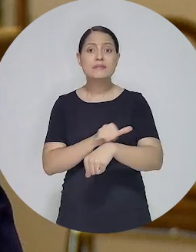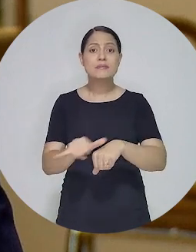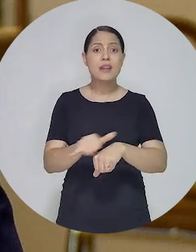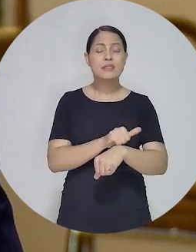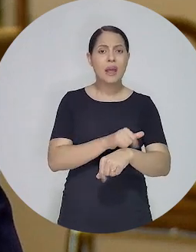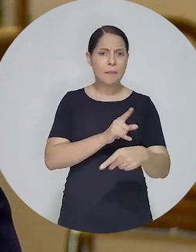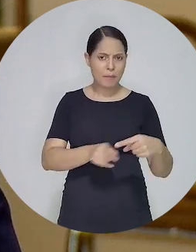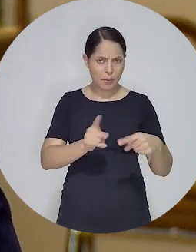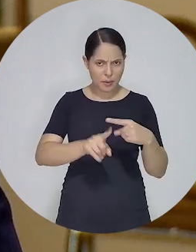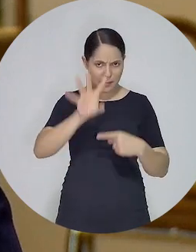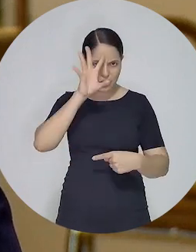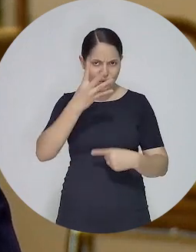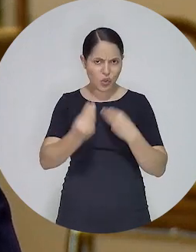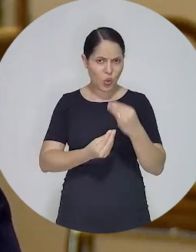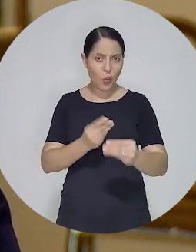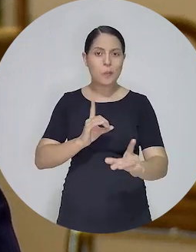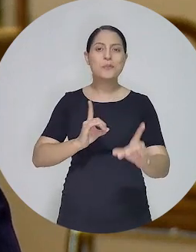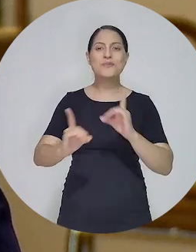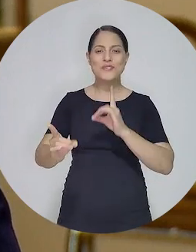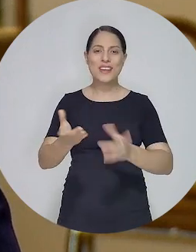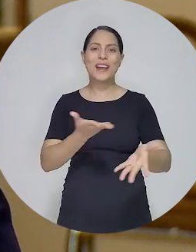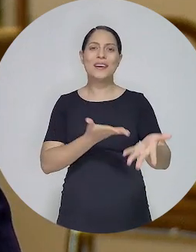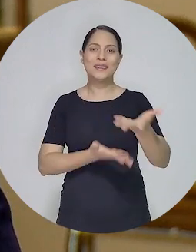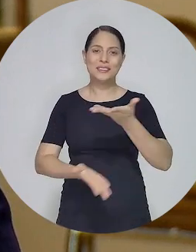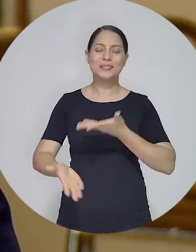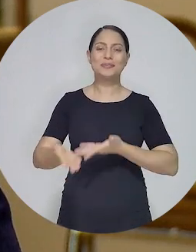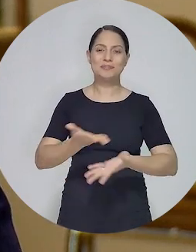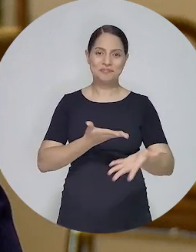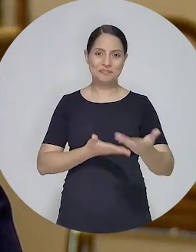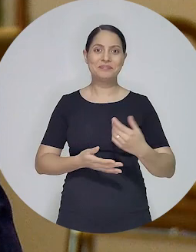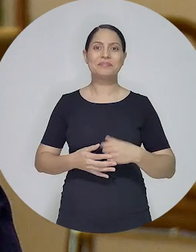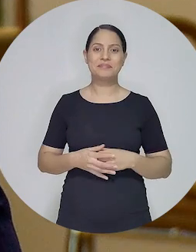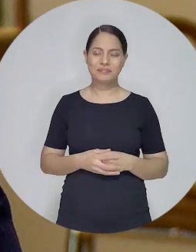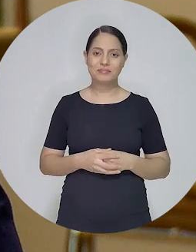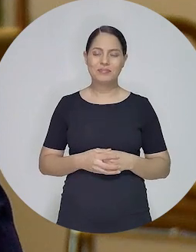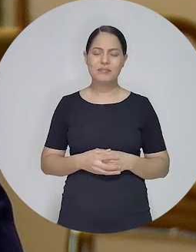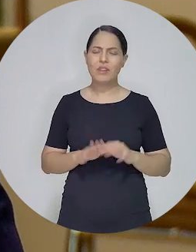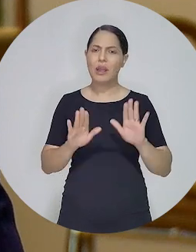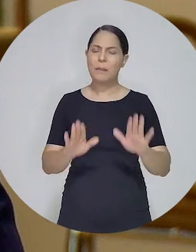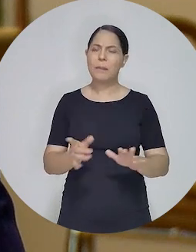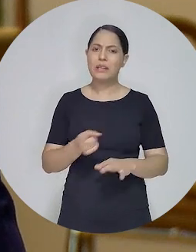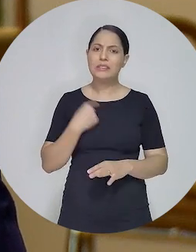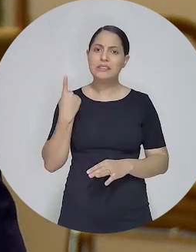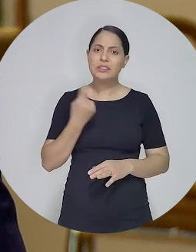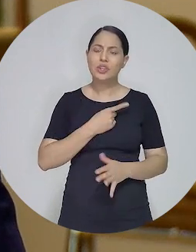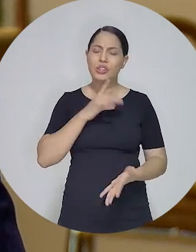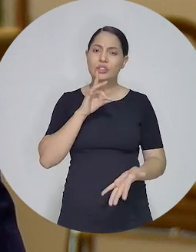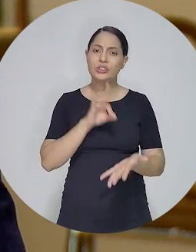mola propulsora das soluções de todos os problemas que nos são apresentados, né? Se nós levarmos,